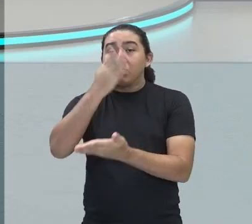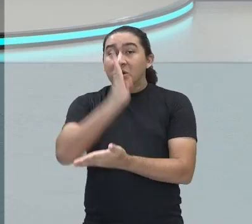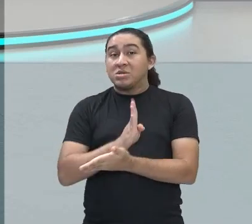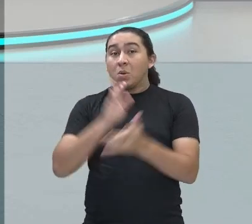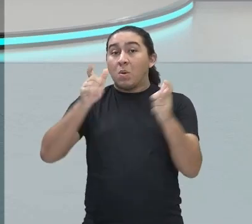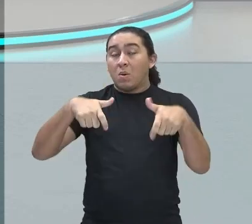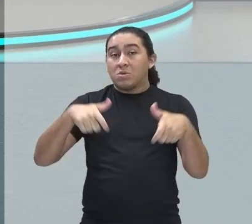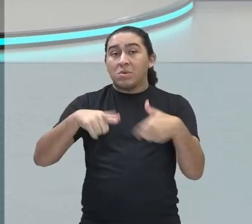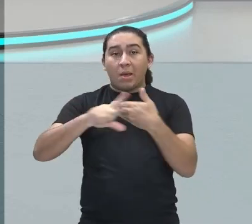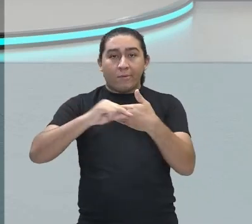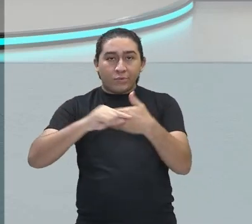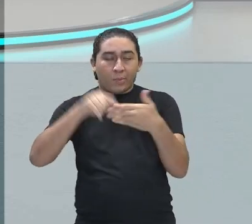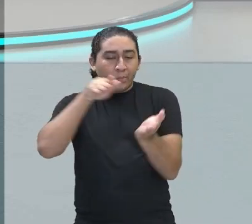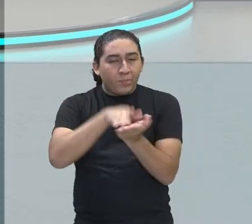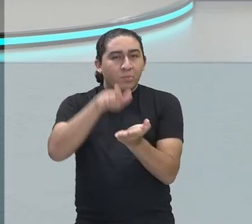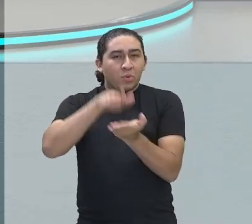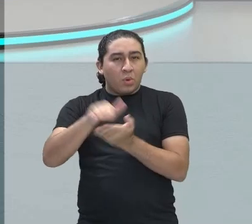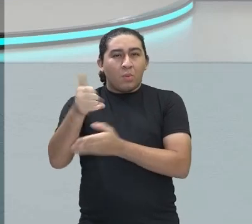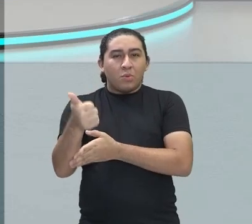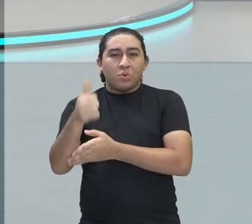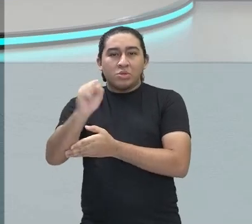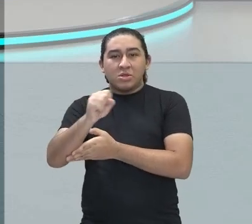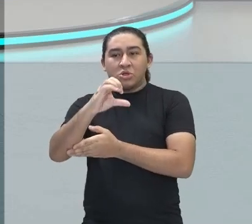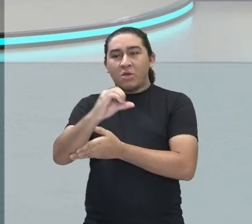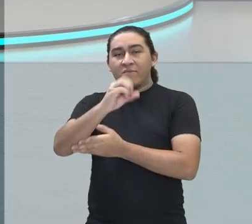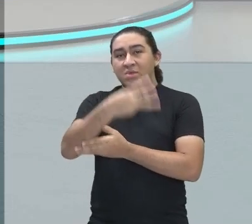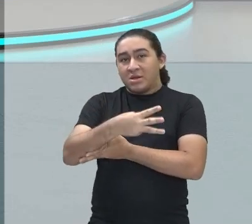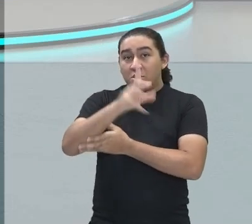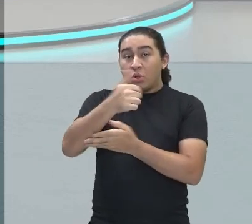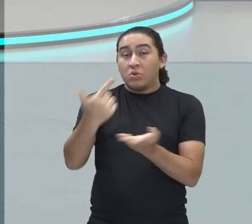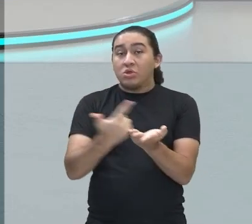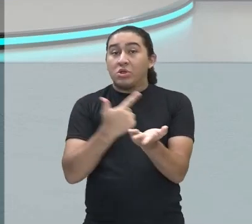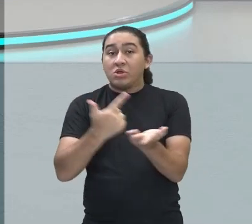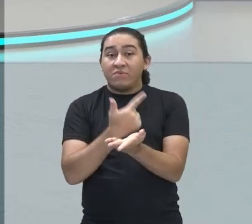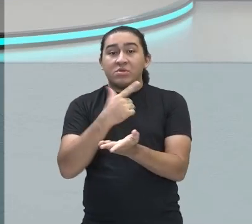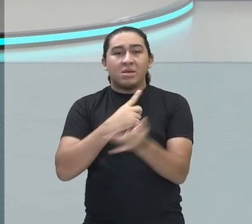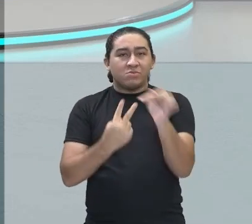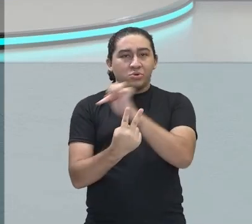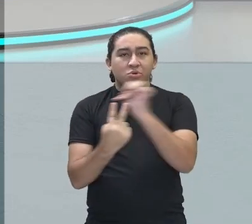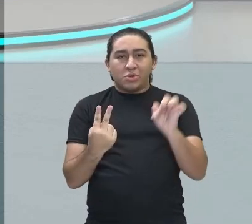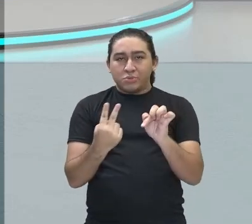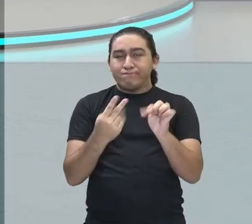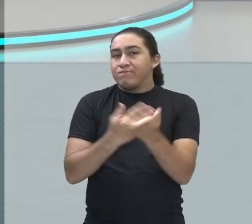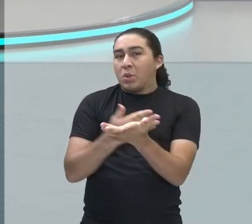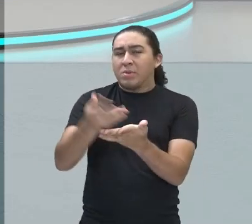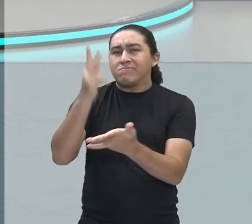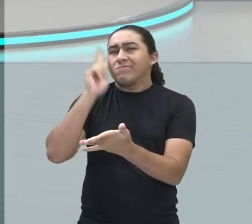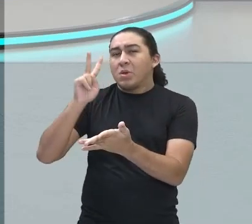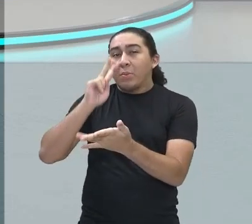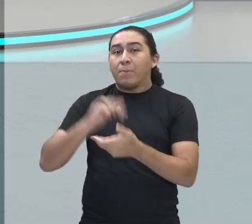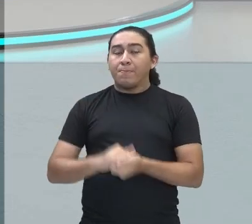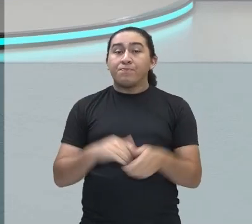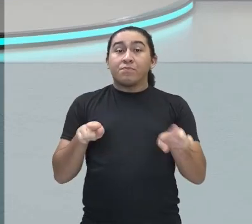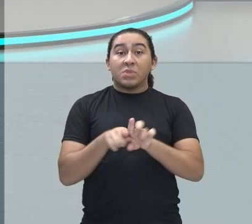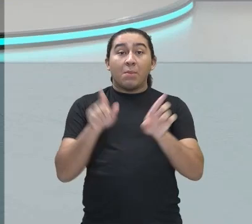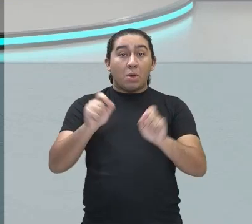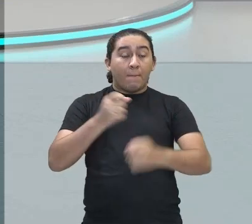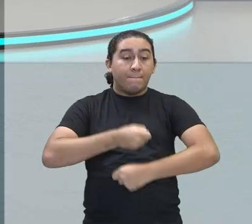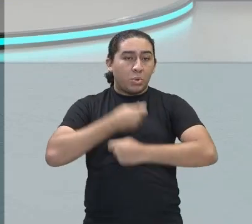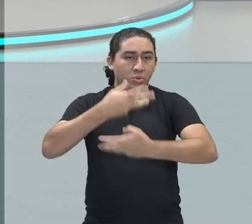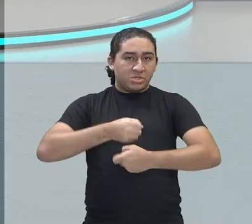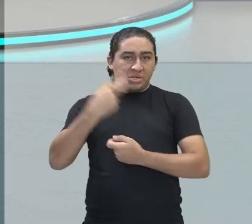autor publicou, em 1893, seus livros Broquéis e Missal. Além disso, sua